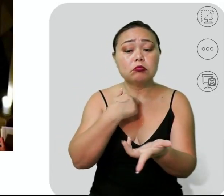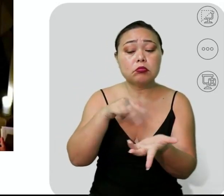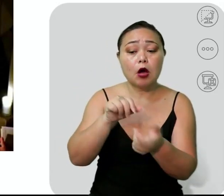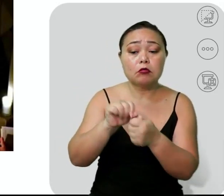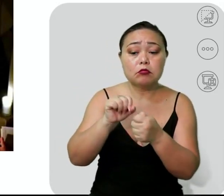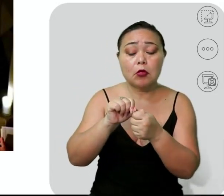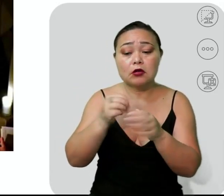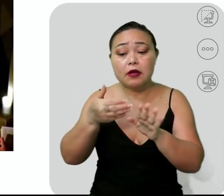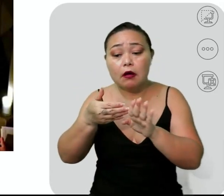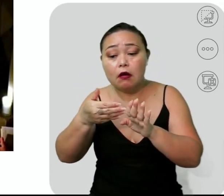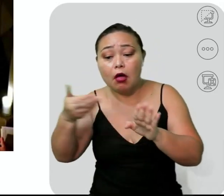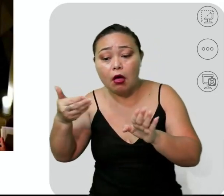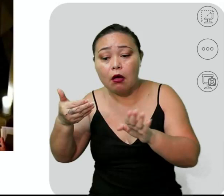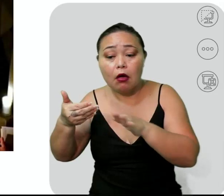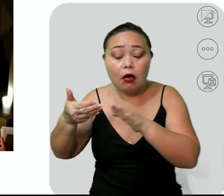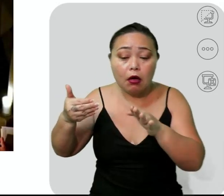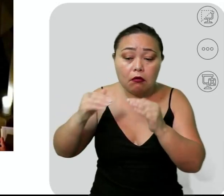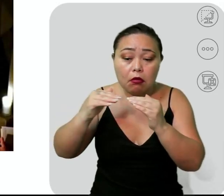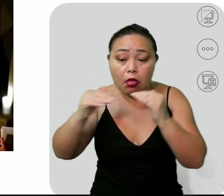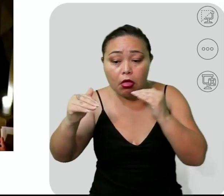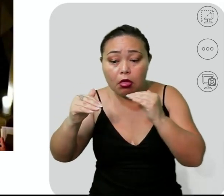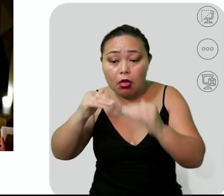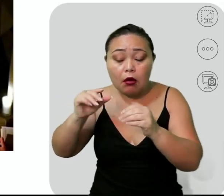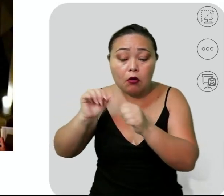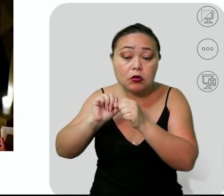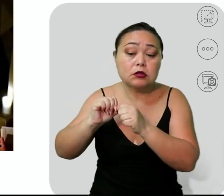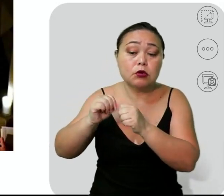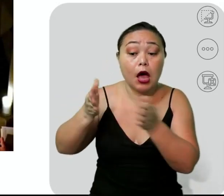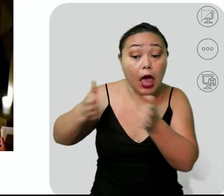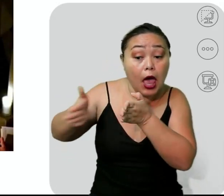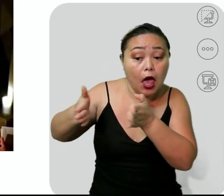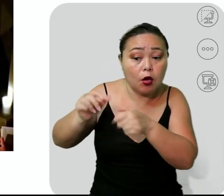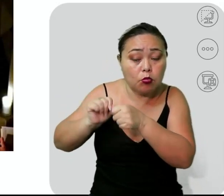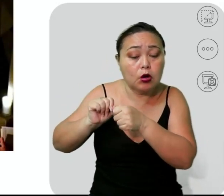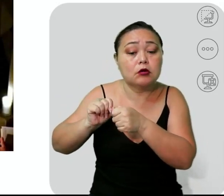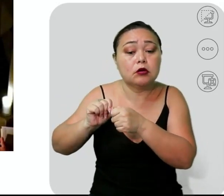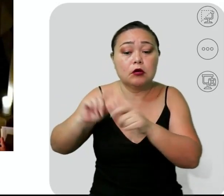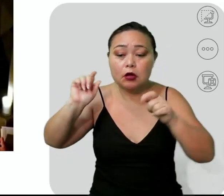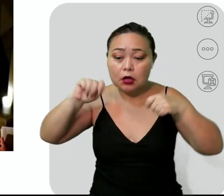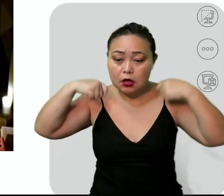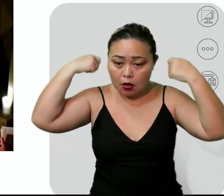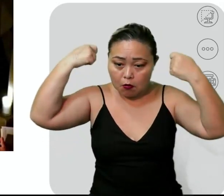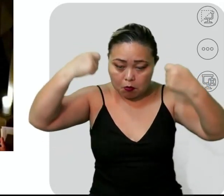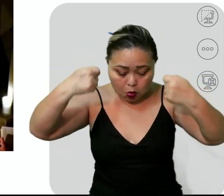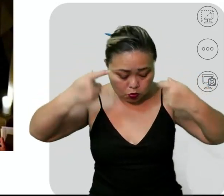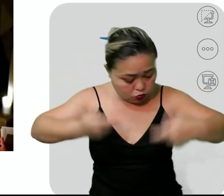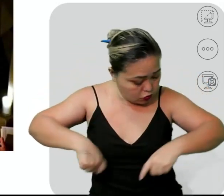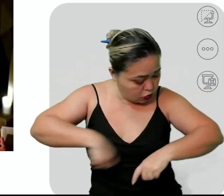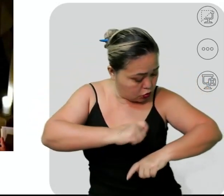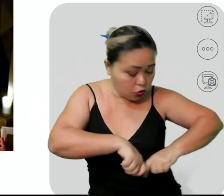com o seu tempo. E aí os grandes monges, padres,